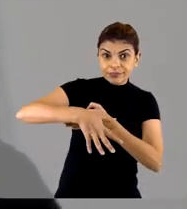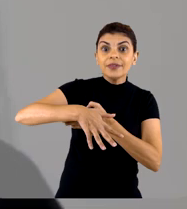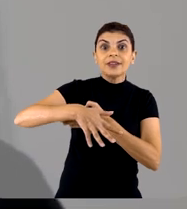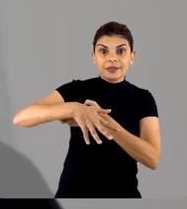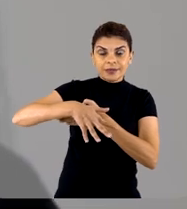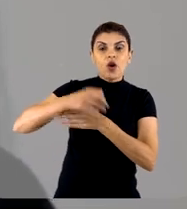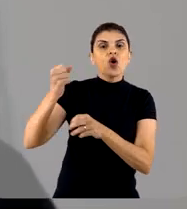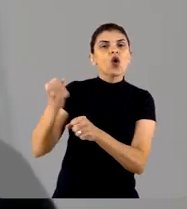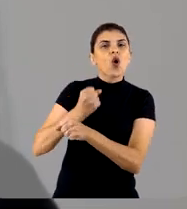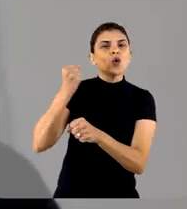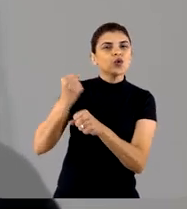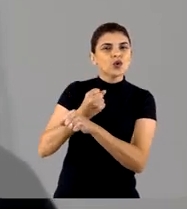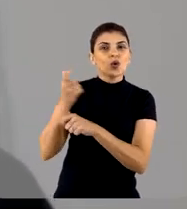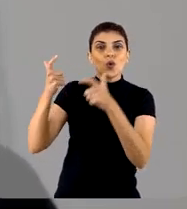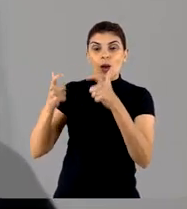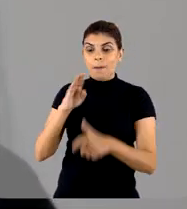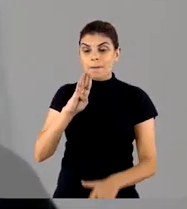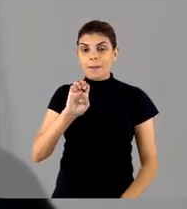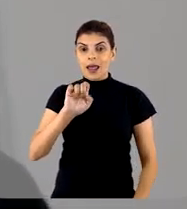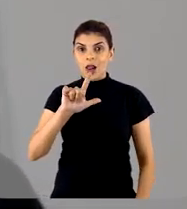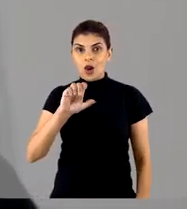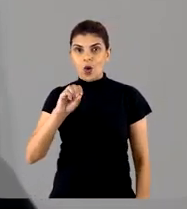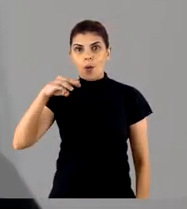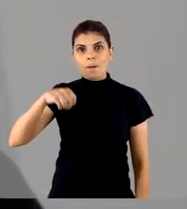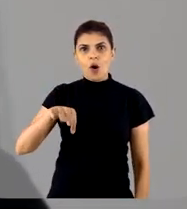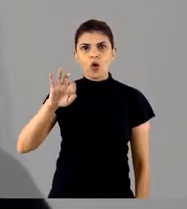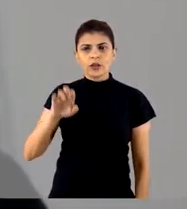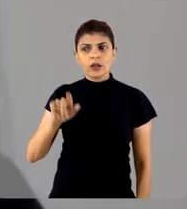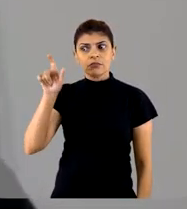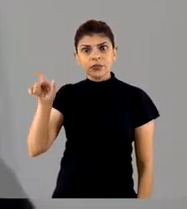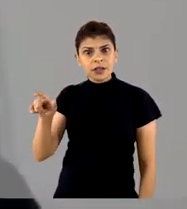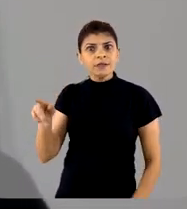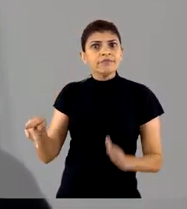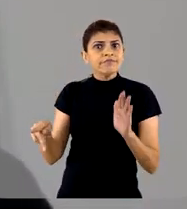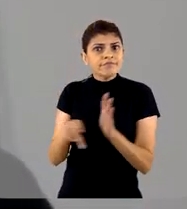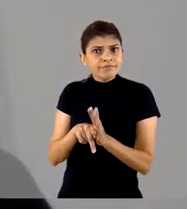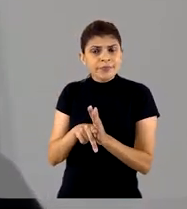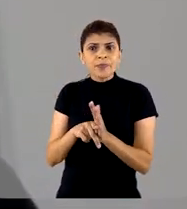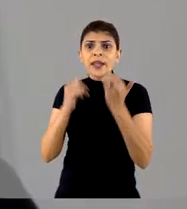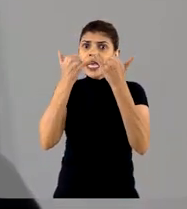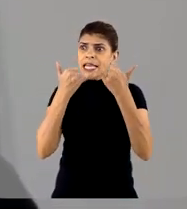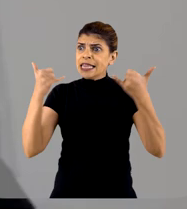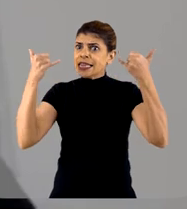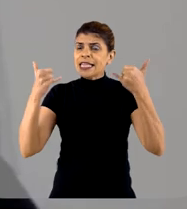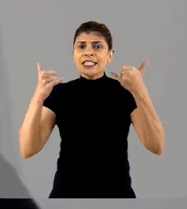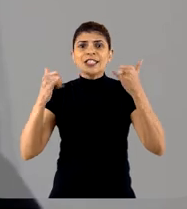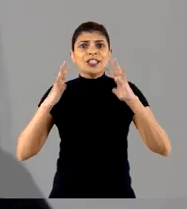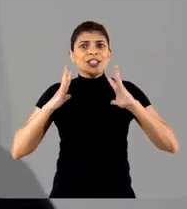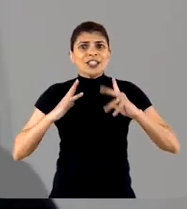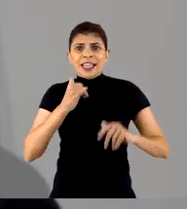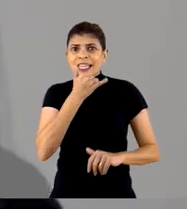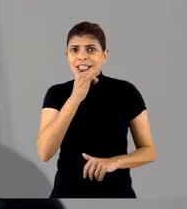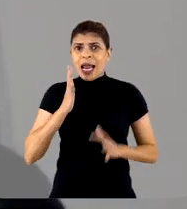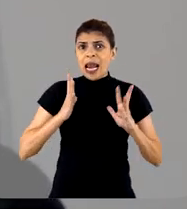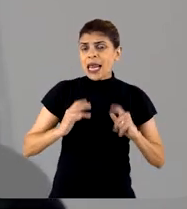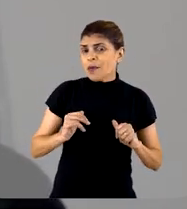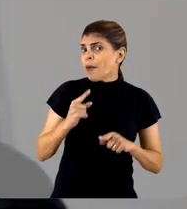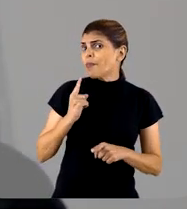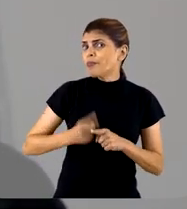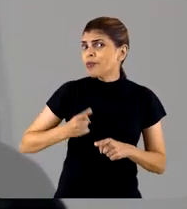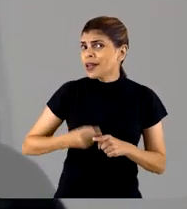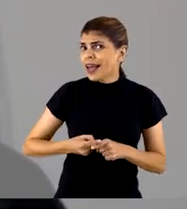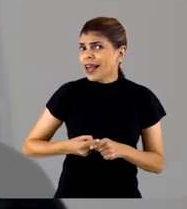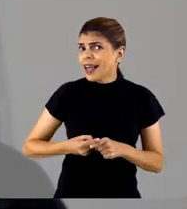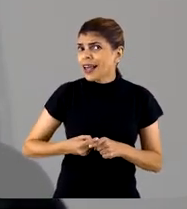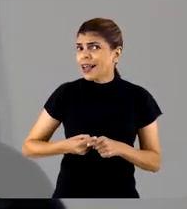Monte. O discurso é o mesmo, né? O homem se assenhorar da natureza. É energia limpa, mas energia limpa à custa de quê?